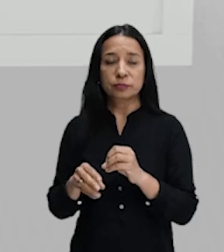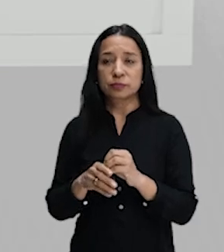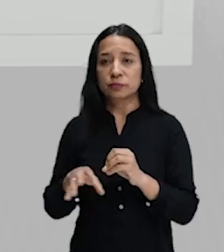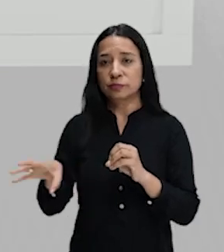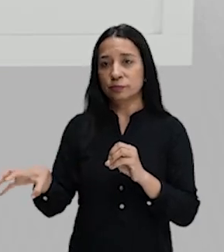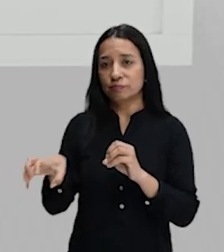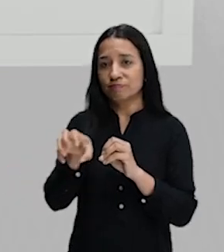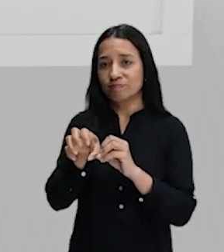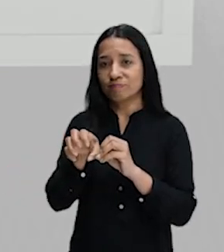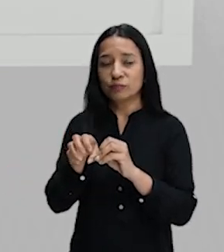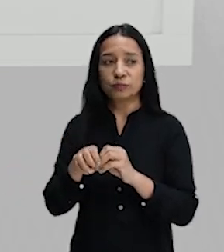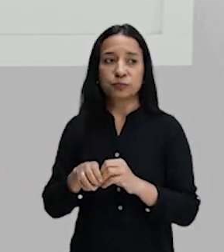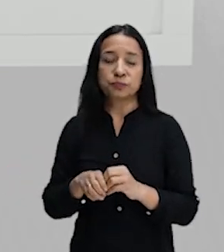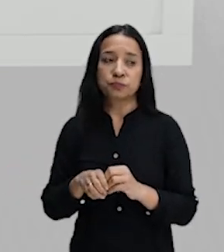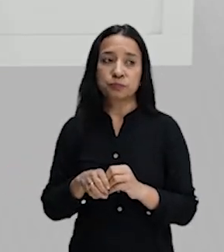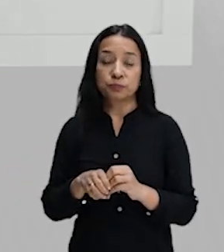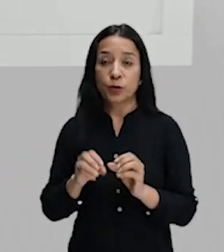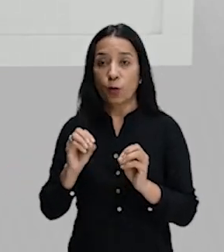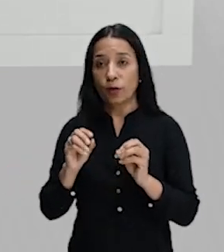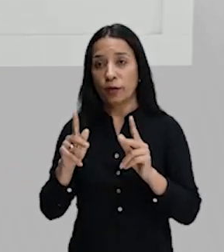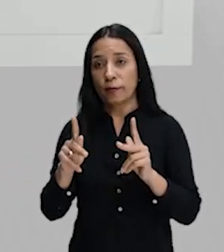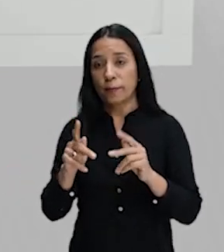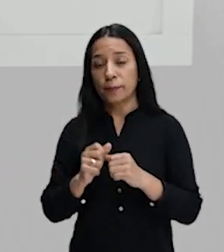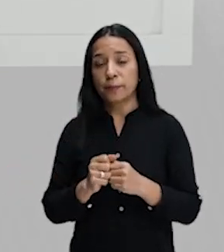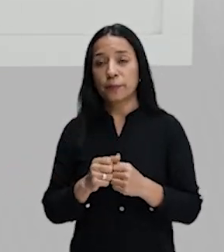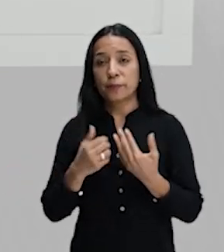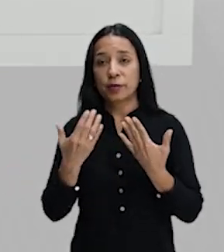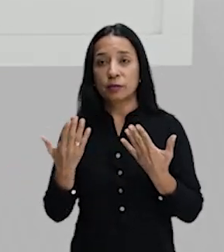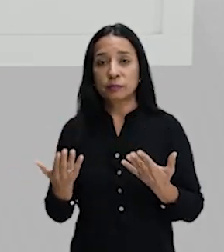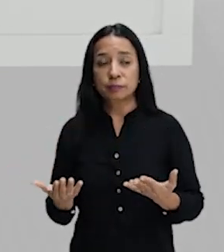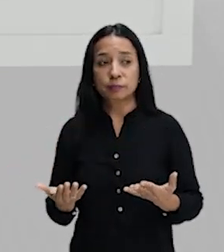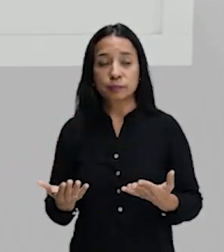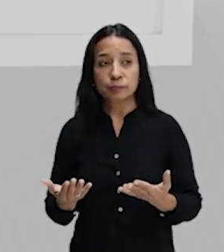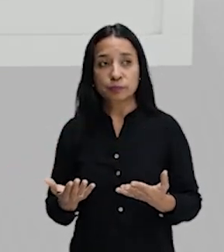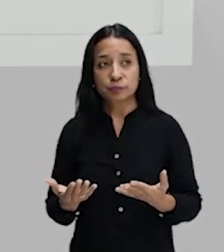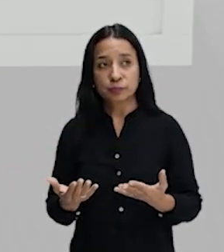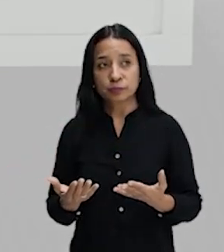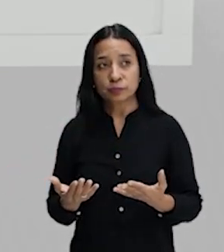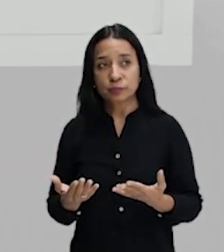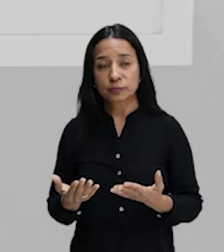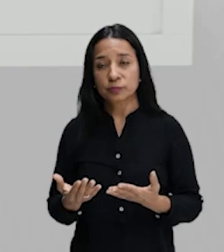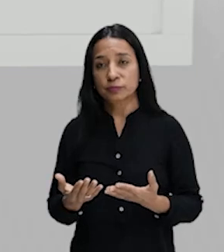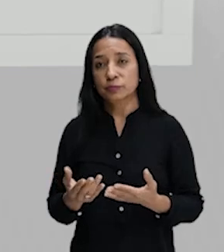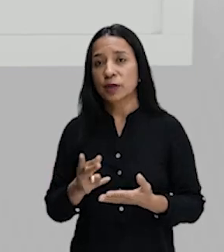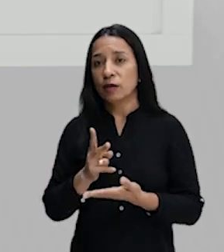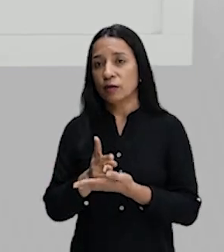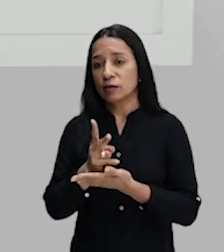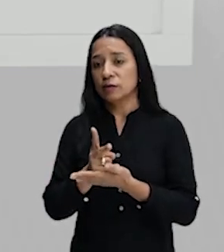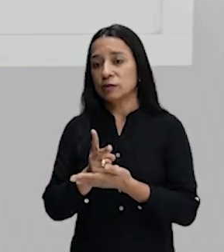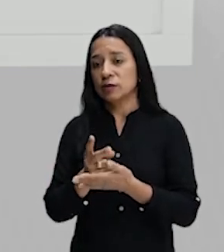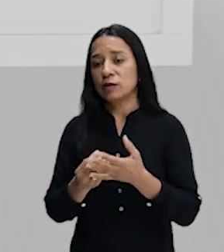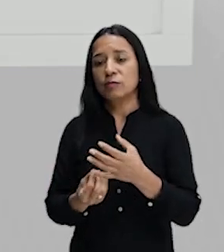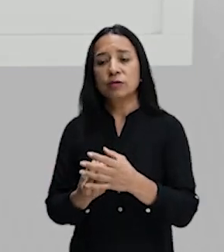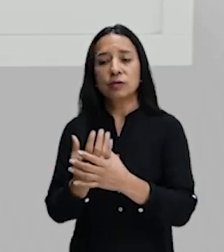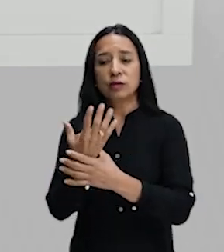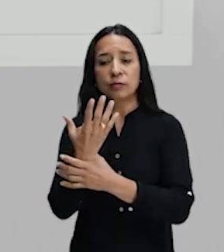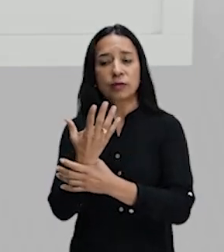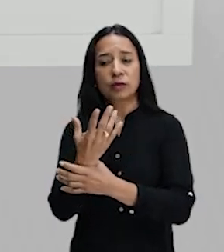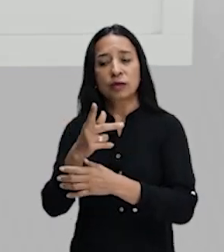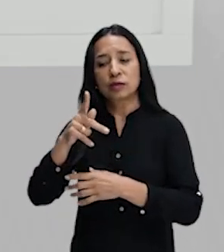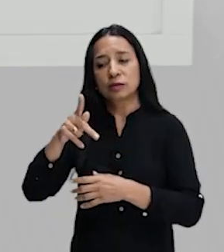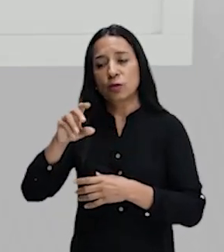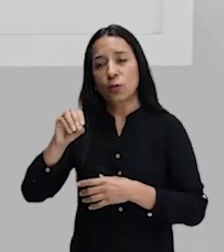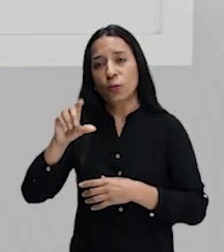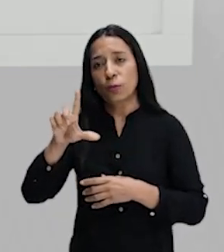desse ímã, ok? Então, o ímã ele sempre aparece em dipolo. Então